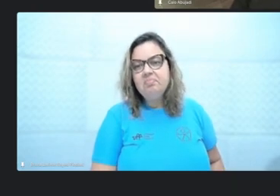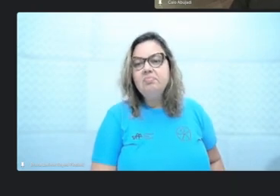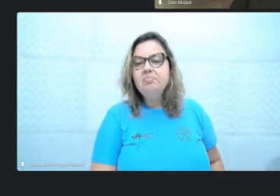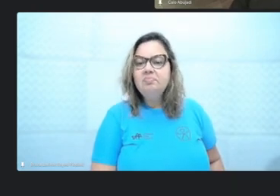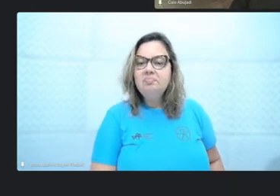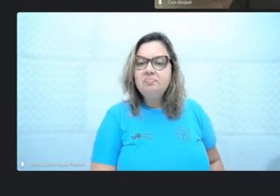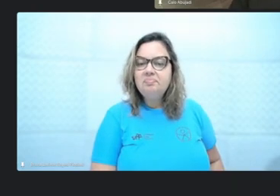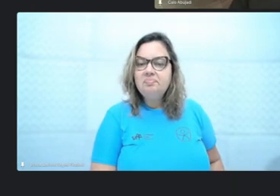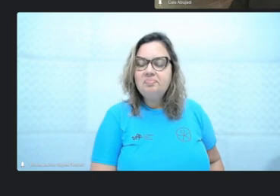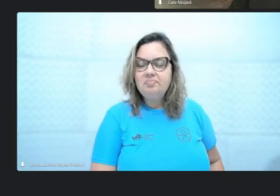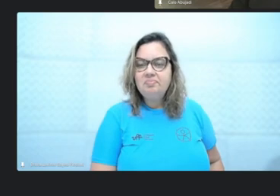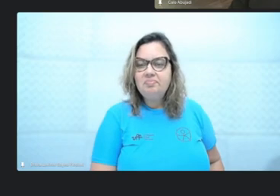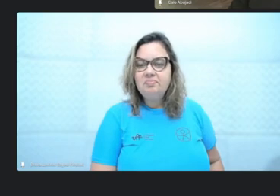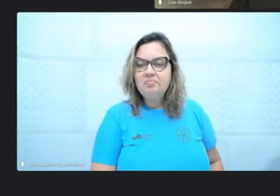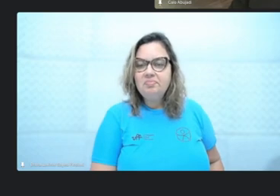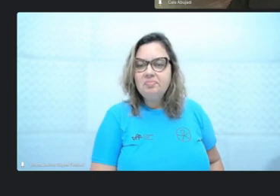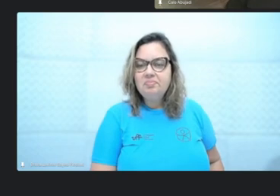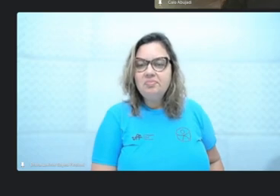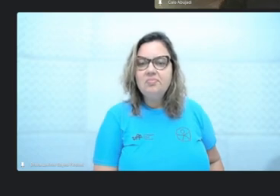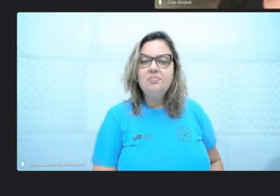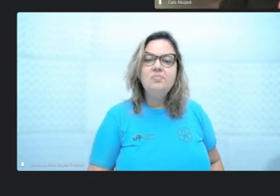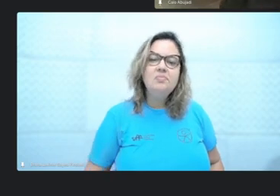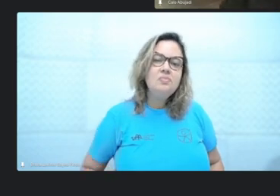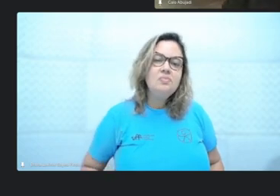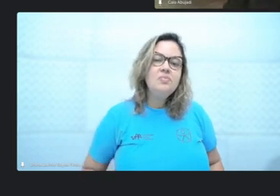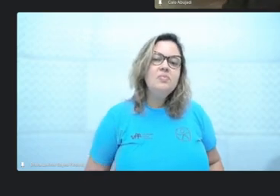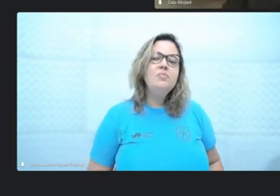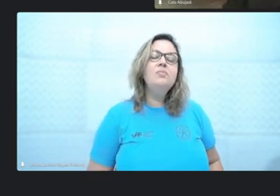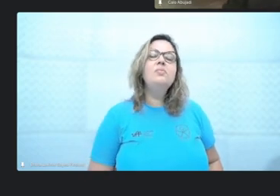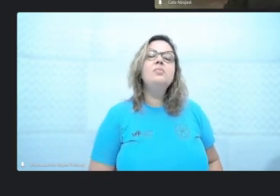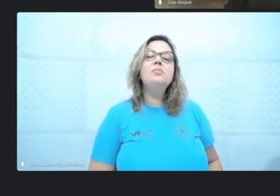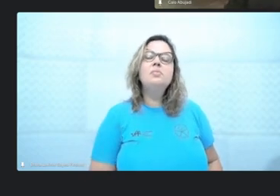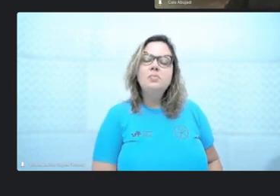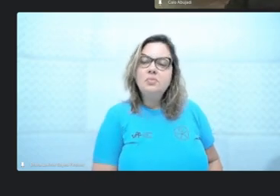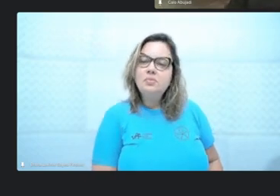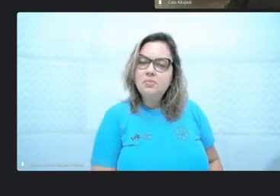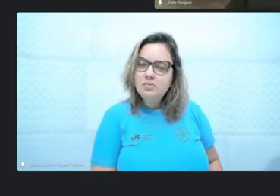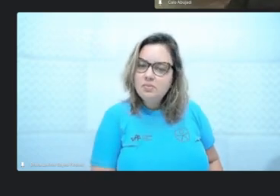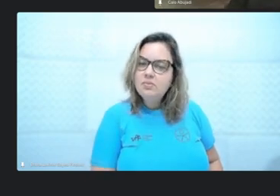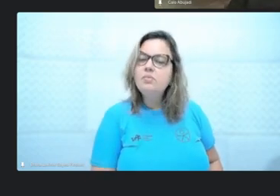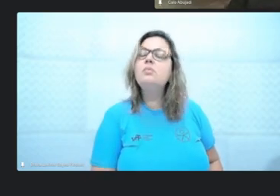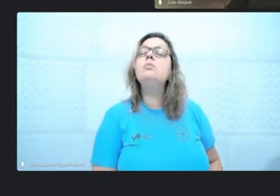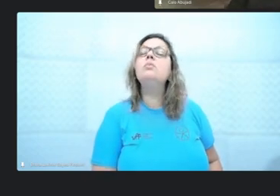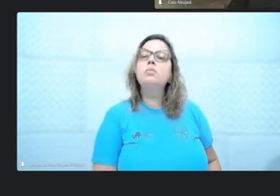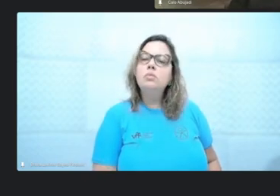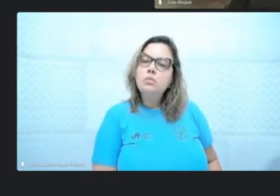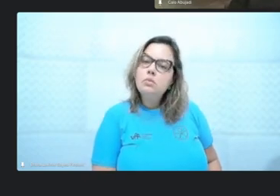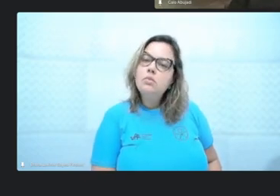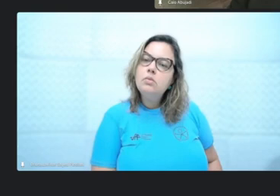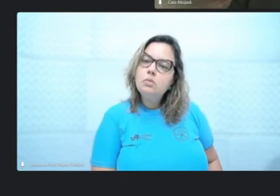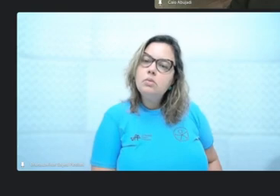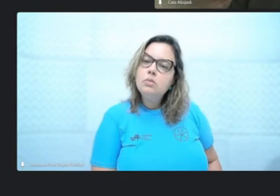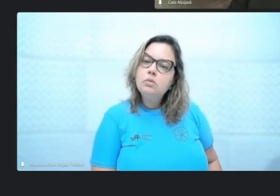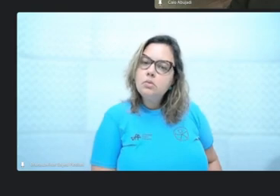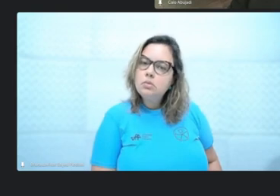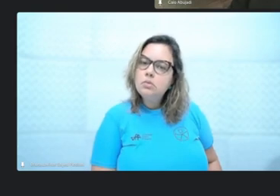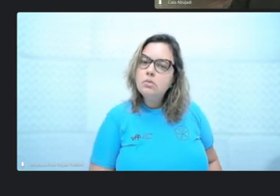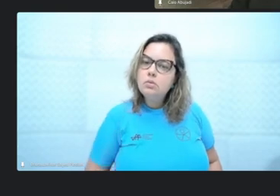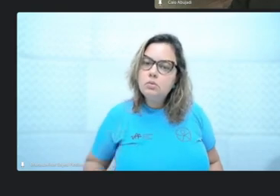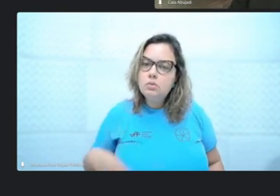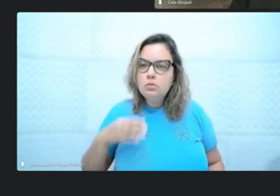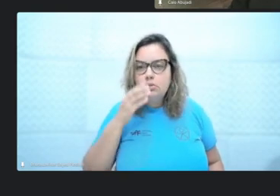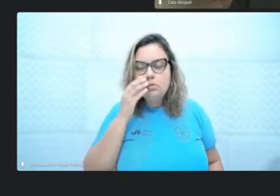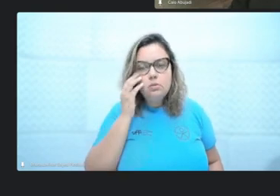homenagear. E ele inclusive estudava modelos animais, estudava